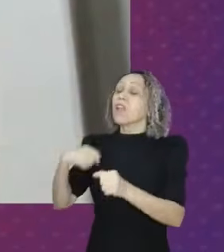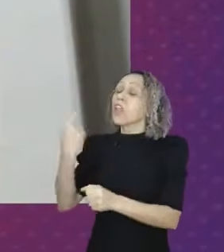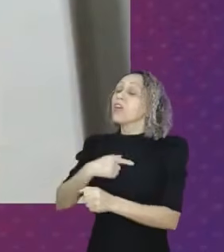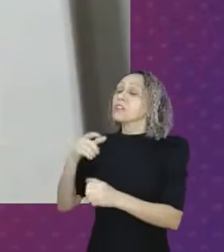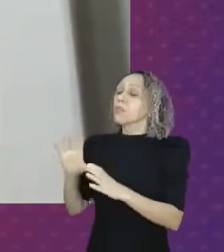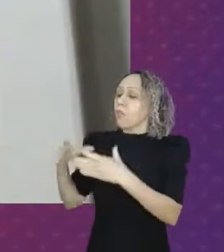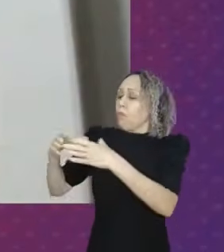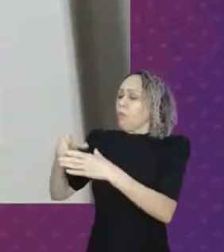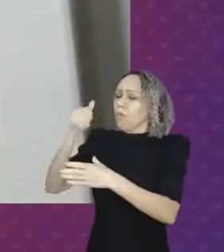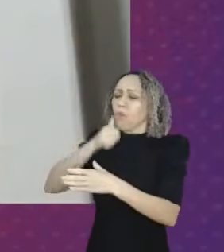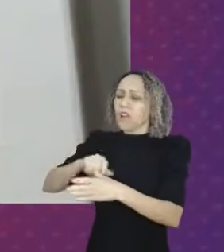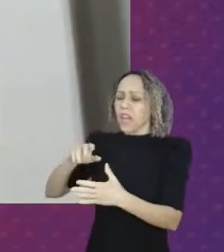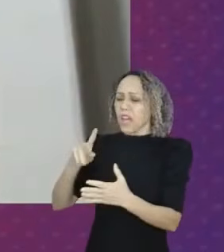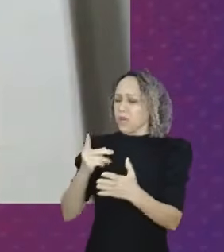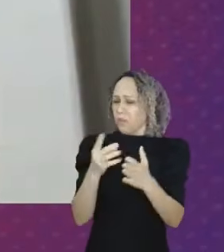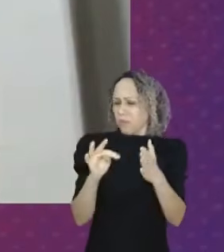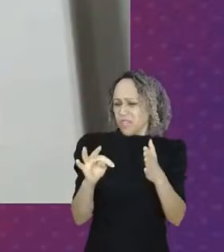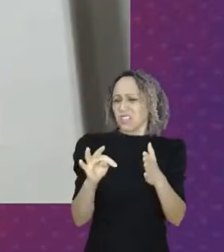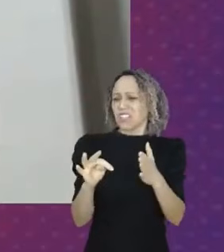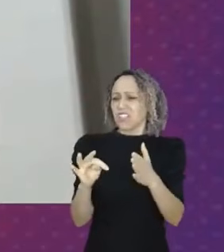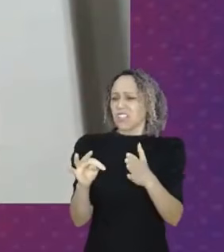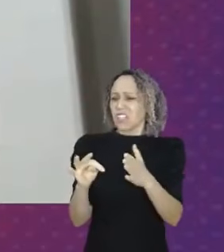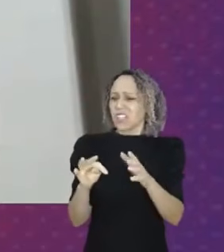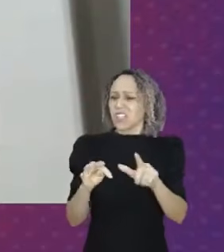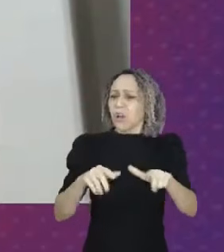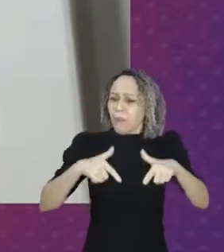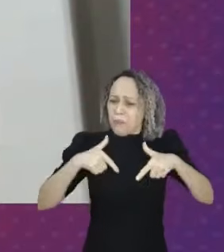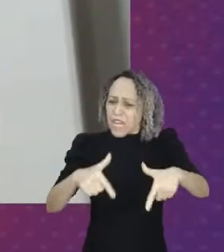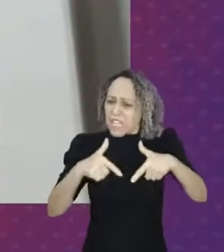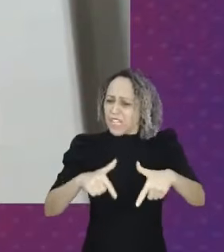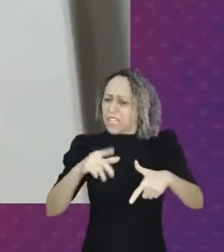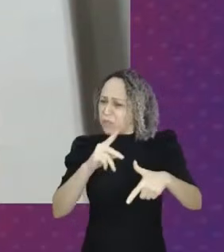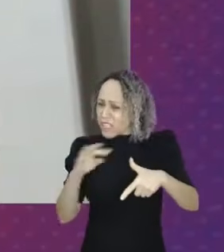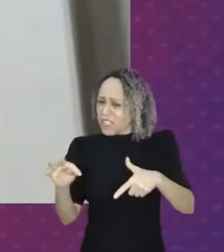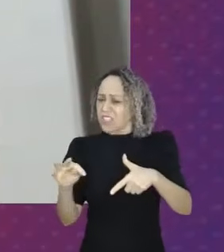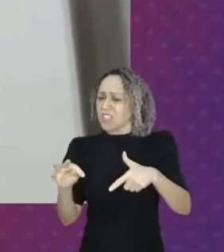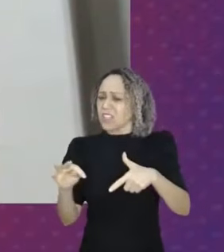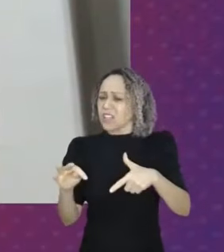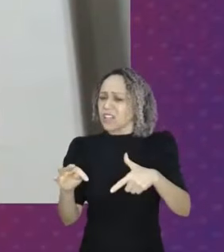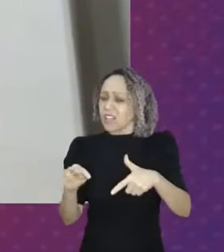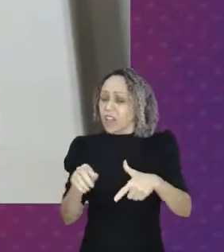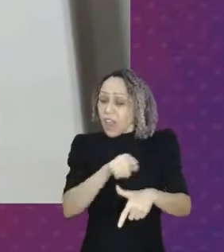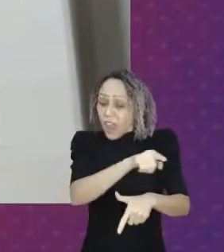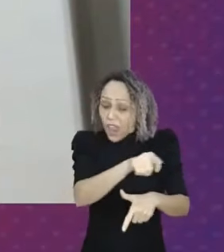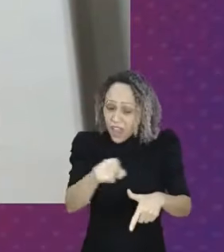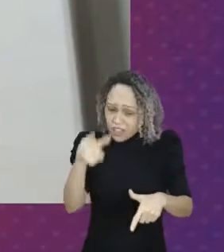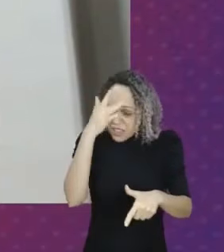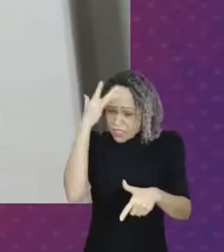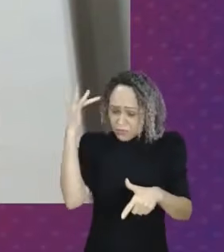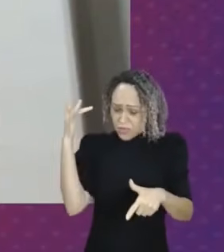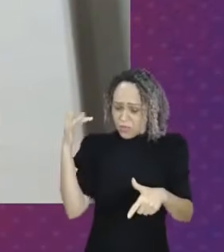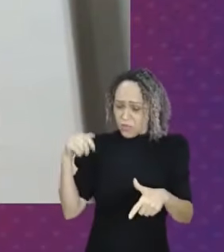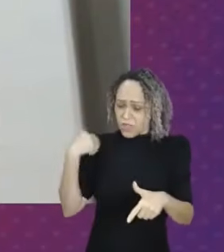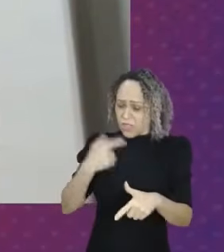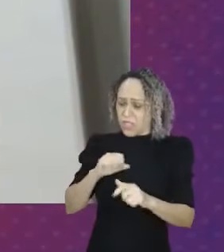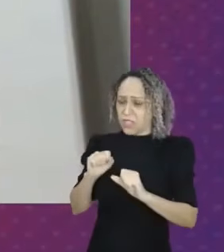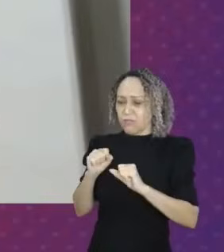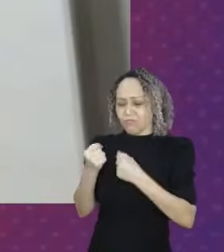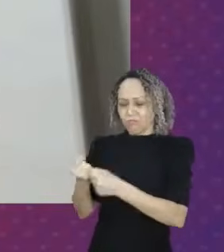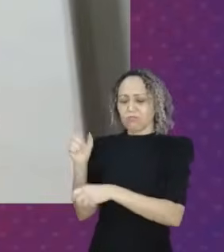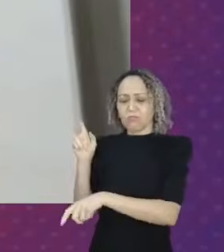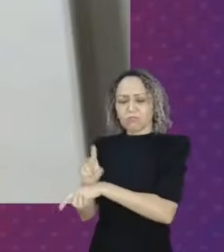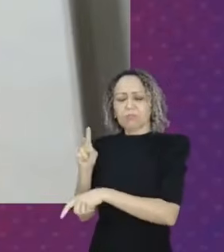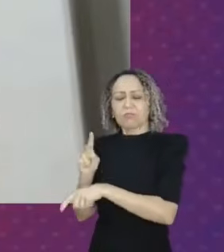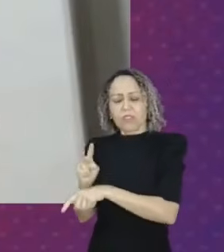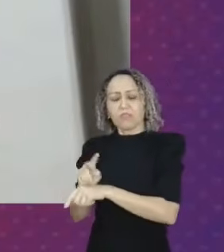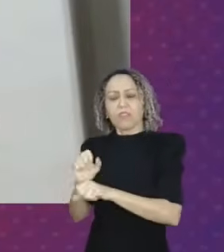mandatos petistas, são os militantes petistas. São essas pessoas que nos defendem, né? Tem a frase que a gente tem usado muito nesse período agora,